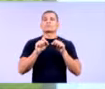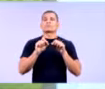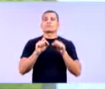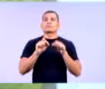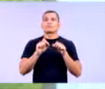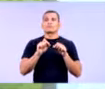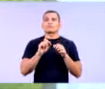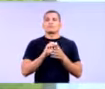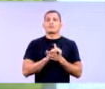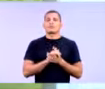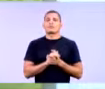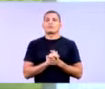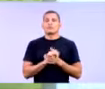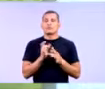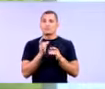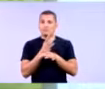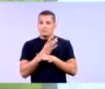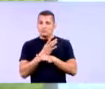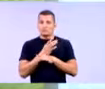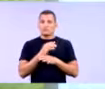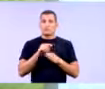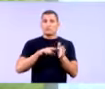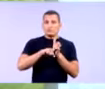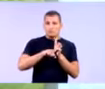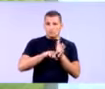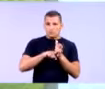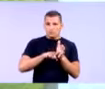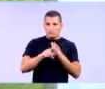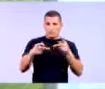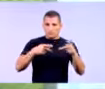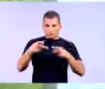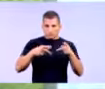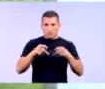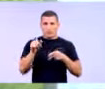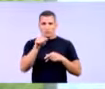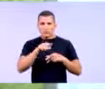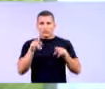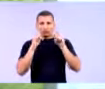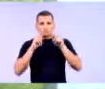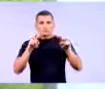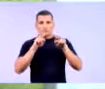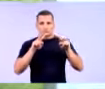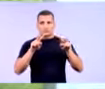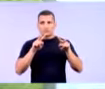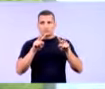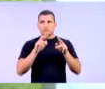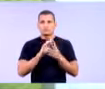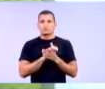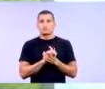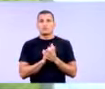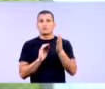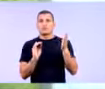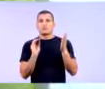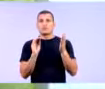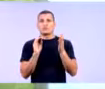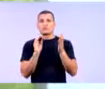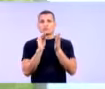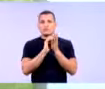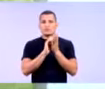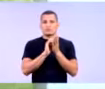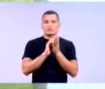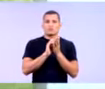fechar essa temática a respeito do projeto de pesquisa. Vocês visualizaram que nós disponibilizamos um arquivo chamado de